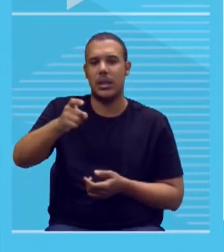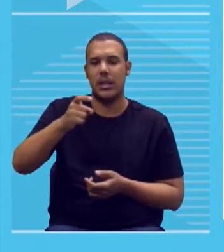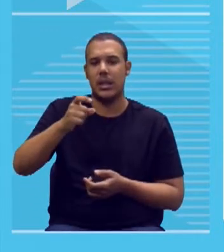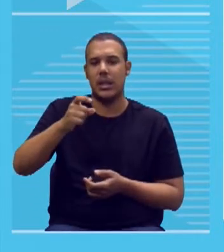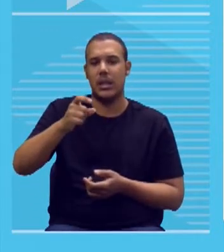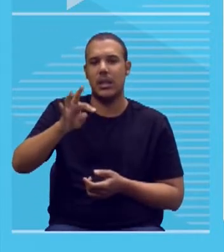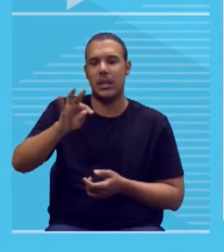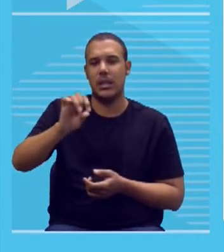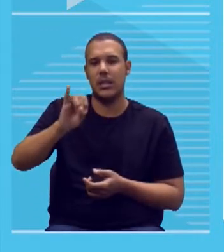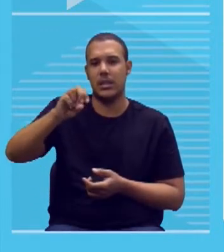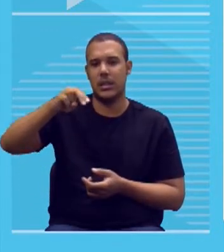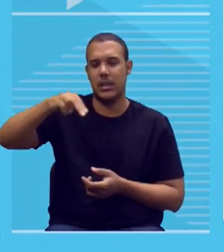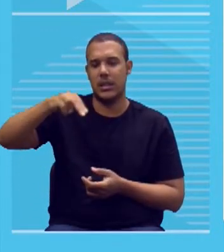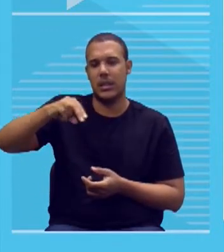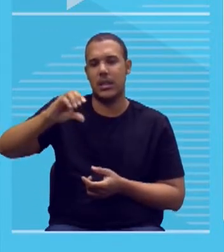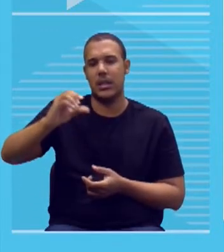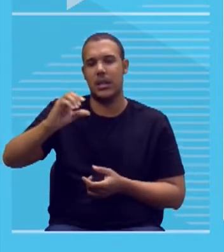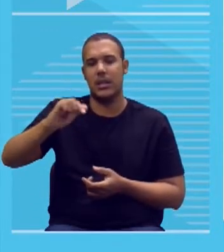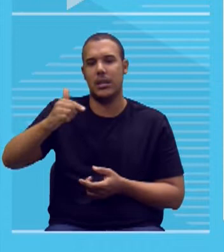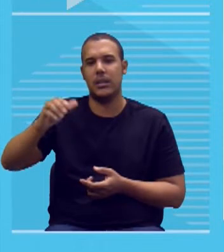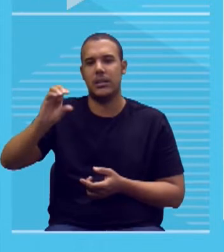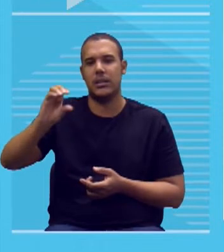Steam são